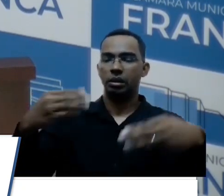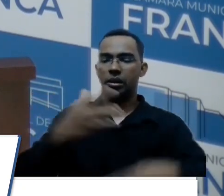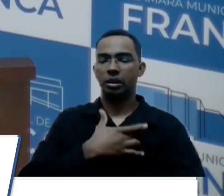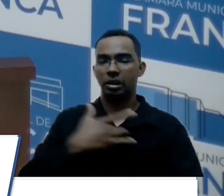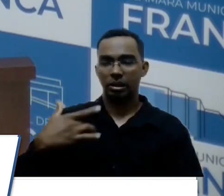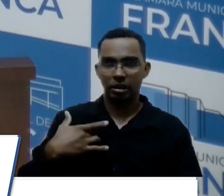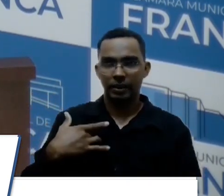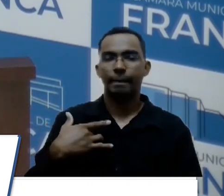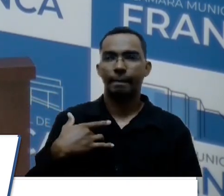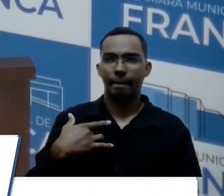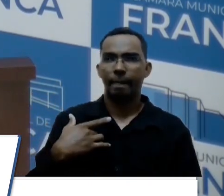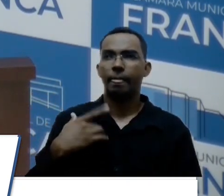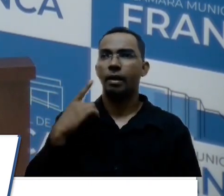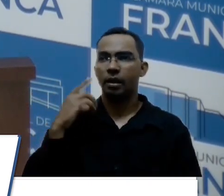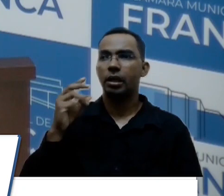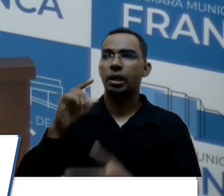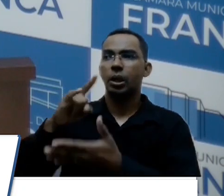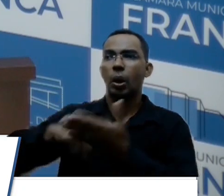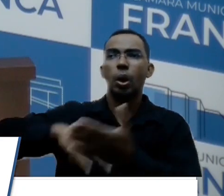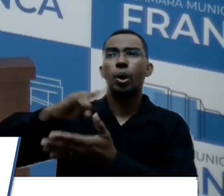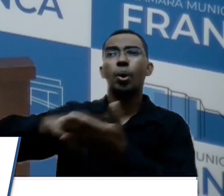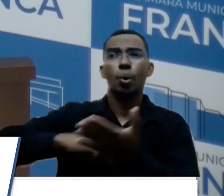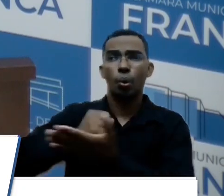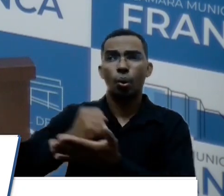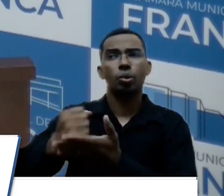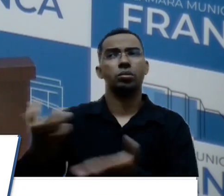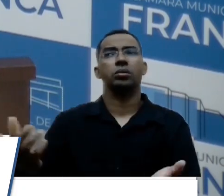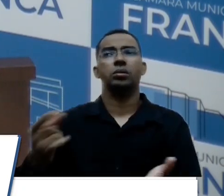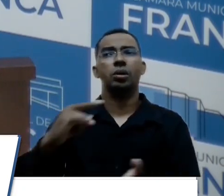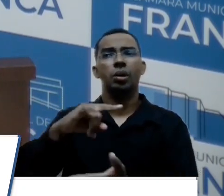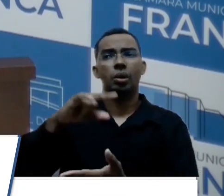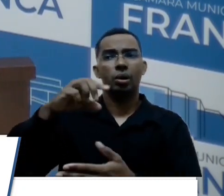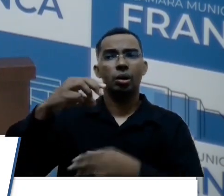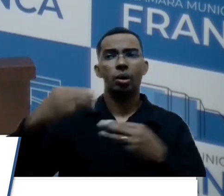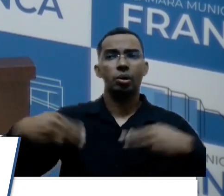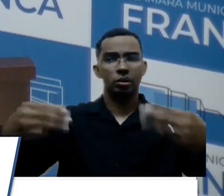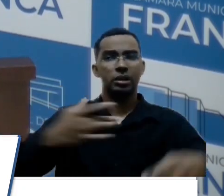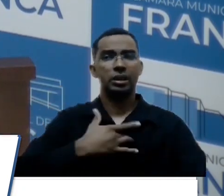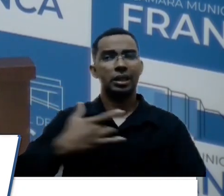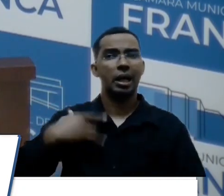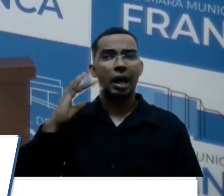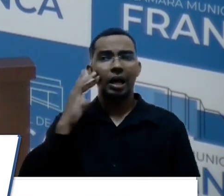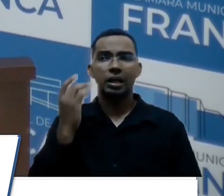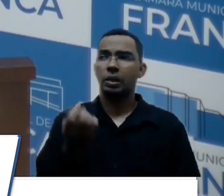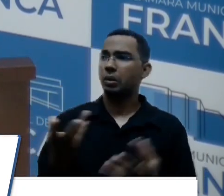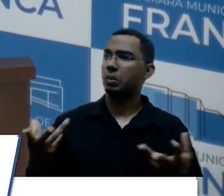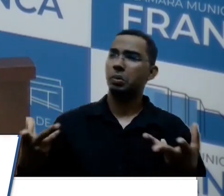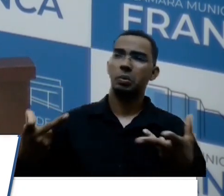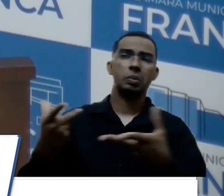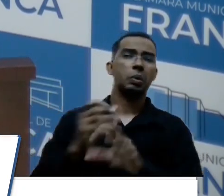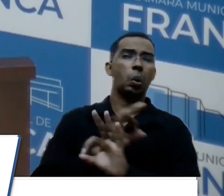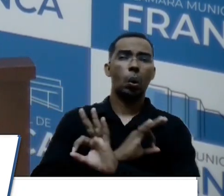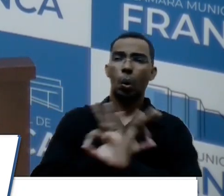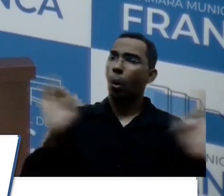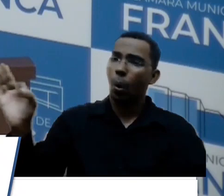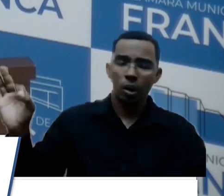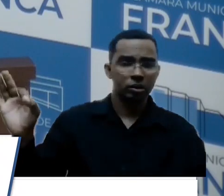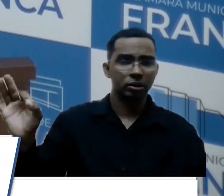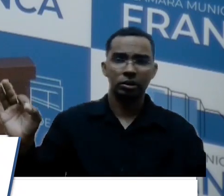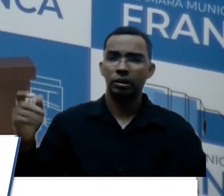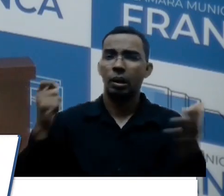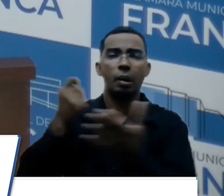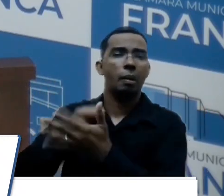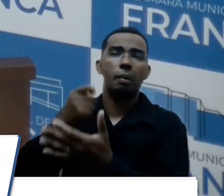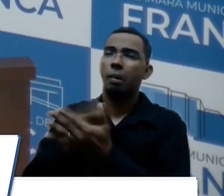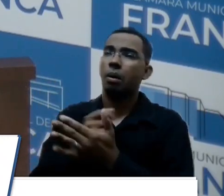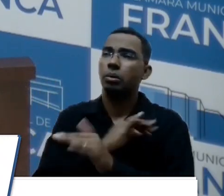que é quem contrata. O Ministério da Saúde deve estar achando lá que deve estar uma maravilha, está sossegado, nós estamos pagando lá,